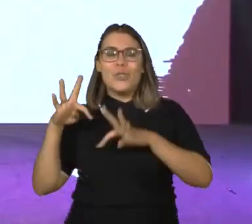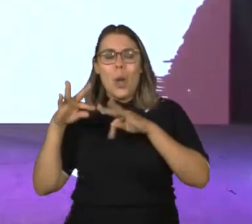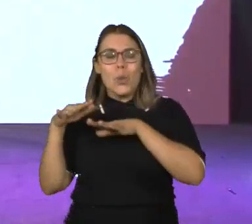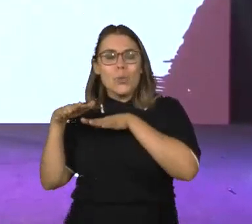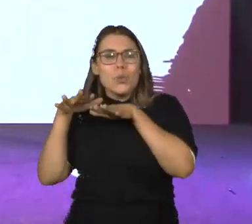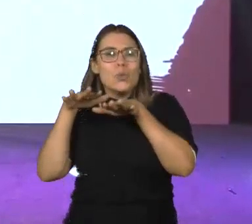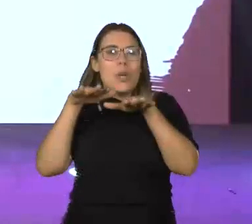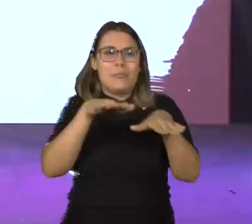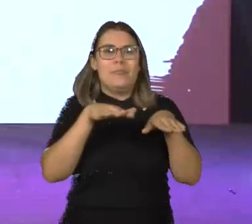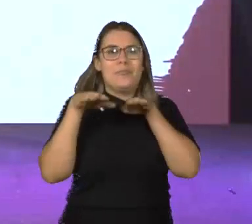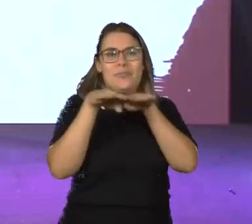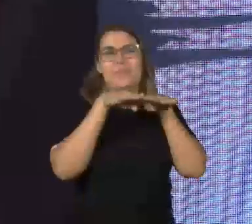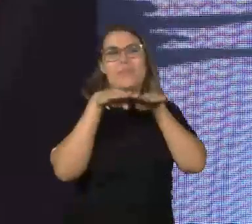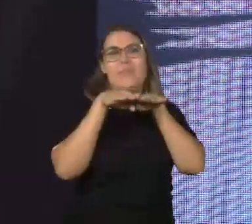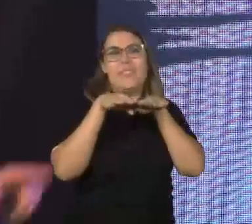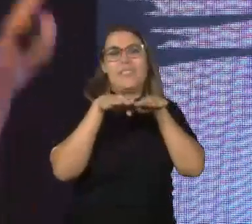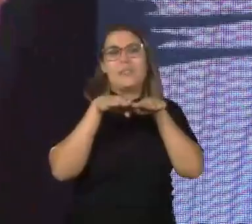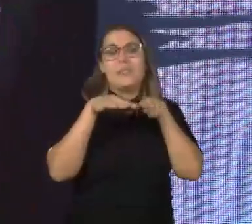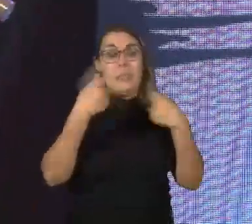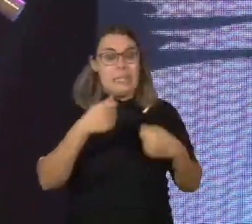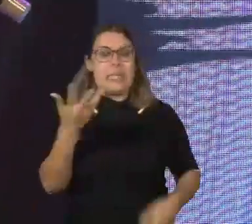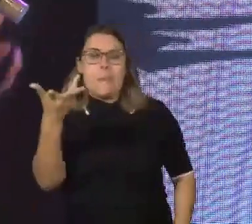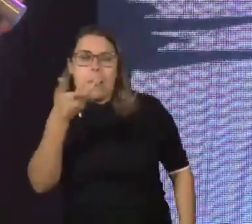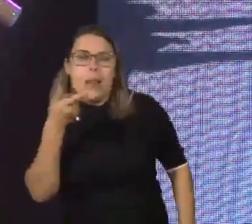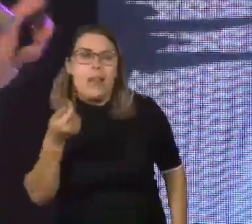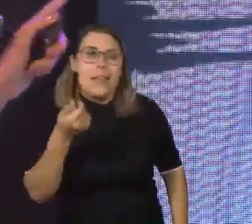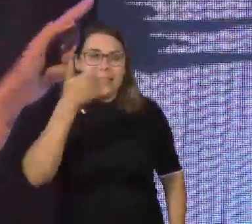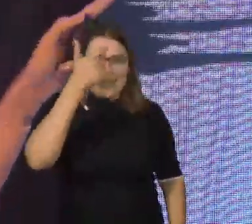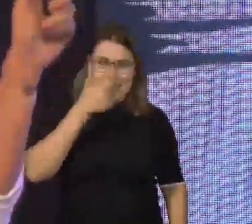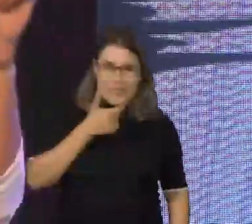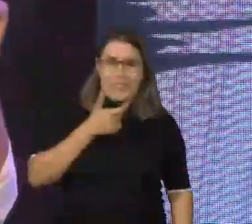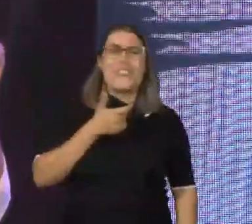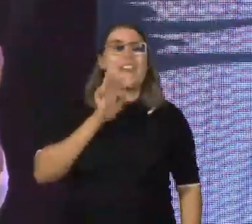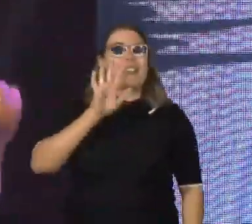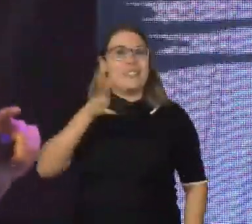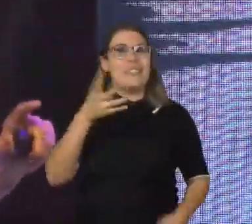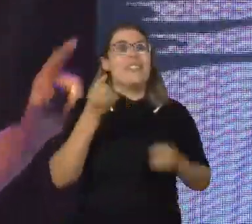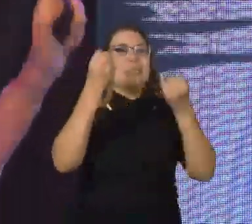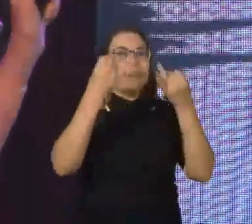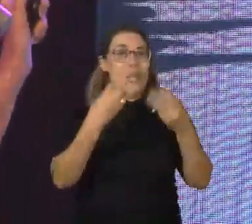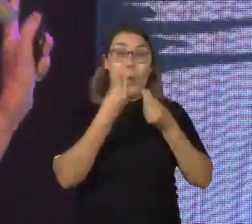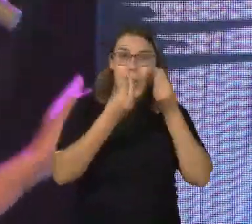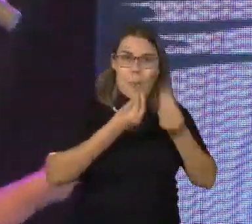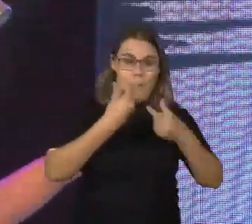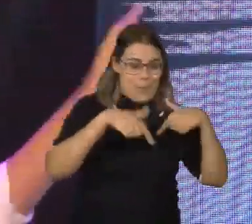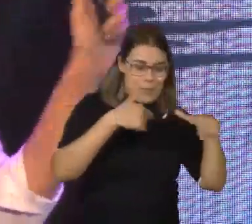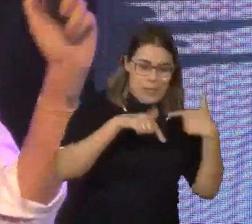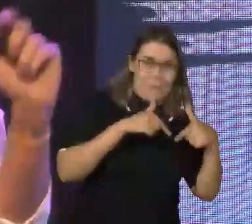é traçado em cima dessas habilidades. Então, eu acho que eu falei de turno, contraturno,